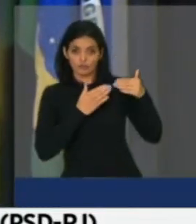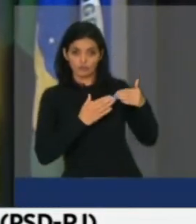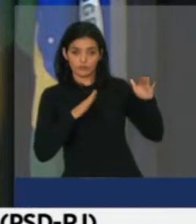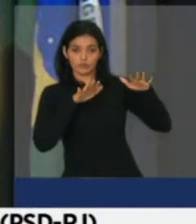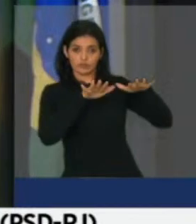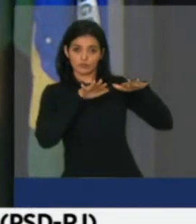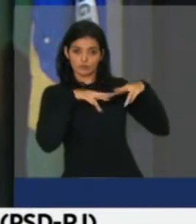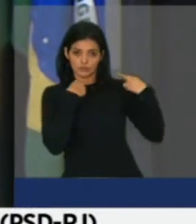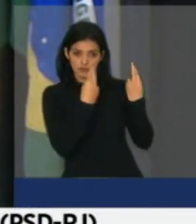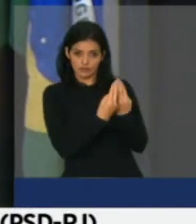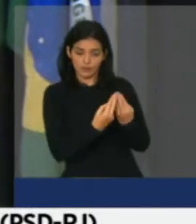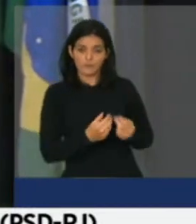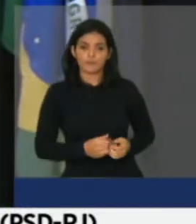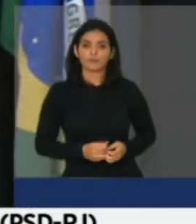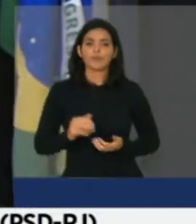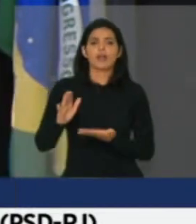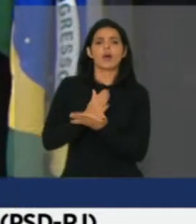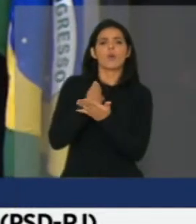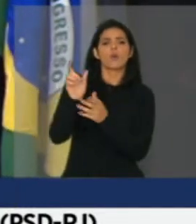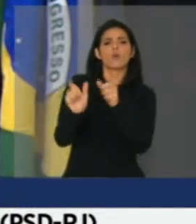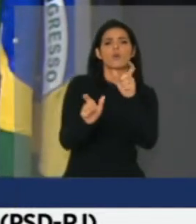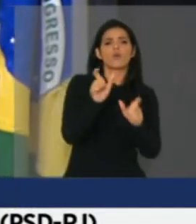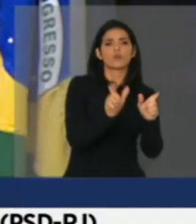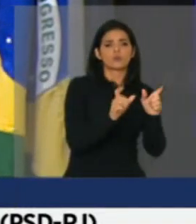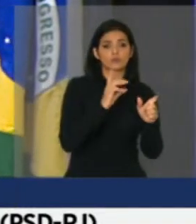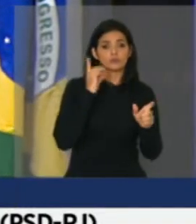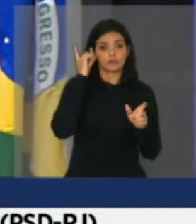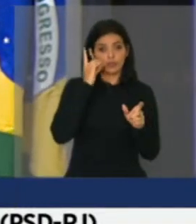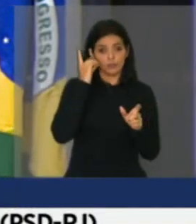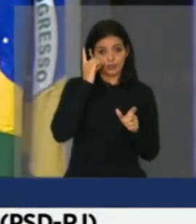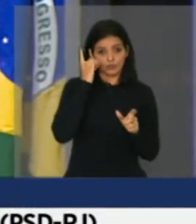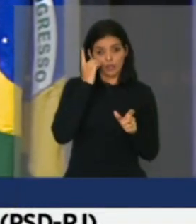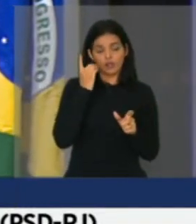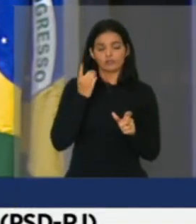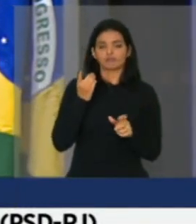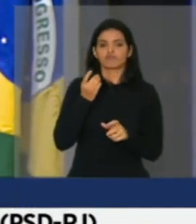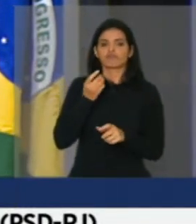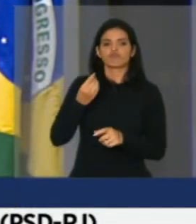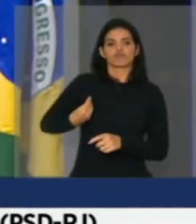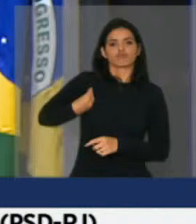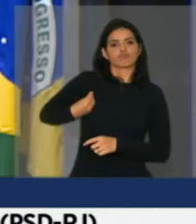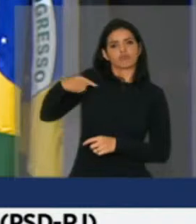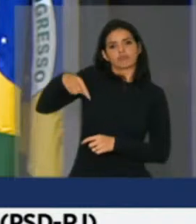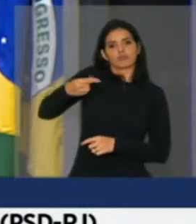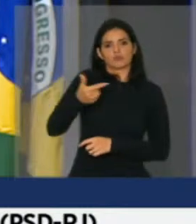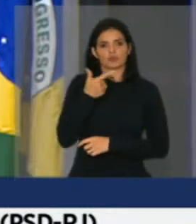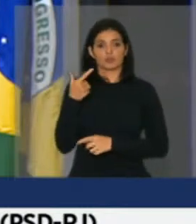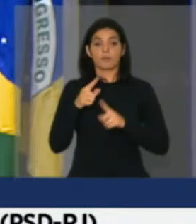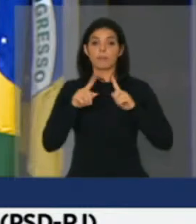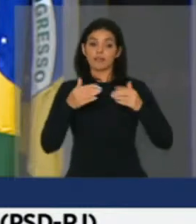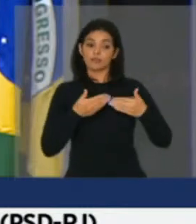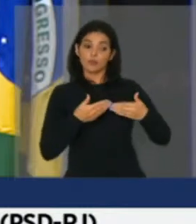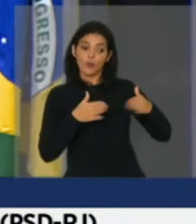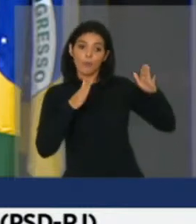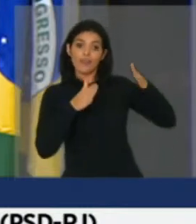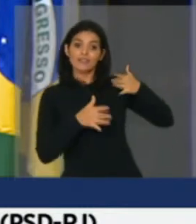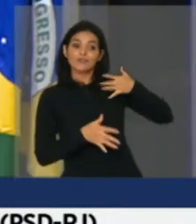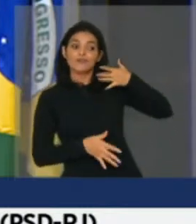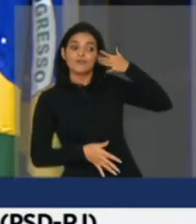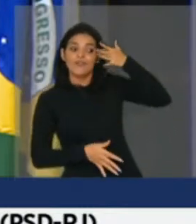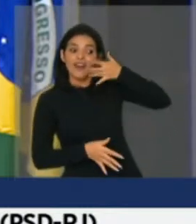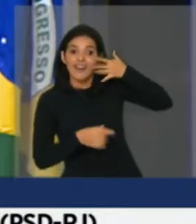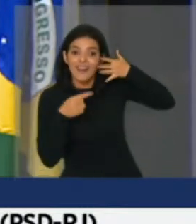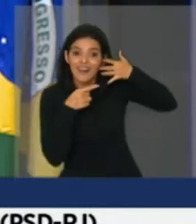sessão. Alguns parlamentares se encontravam ausentes, mas no início da minha fala eu